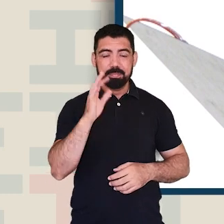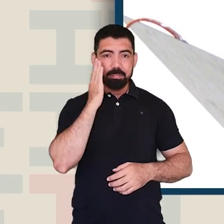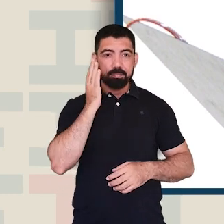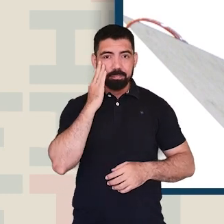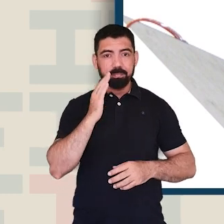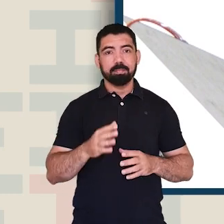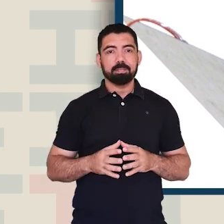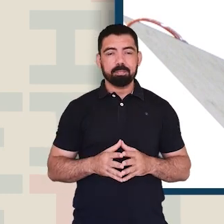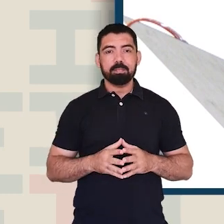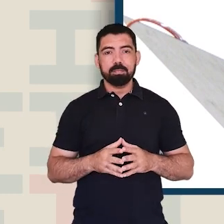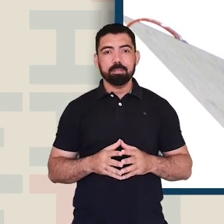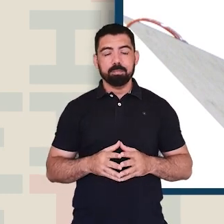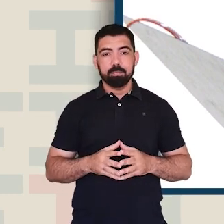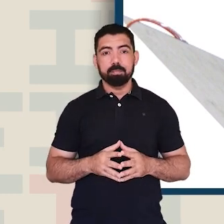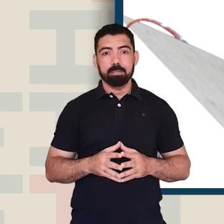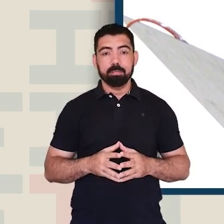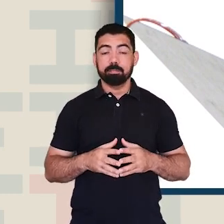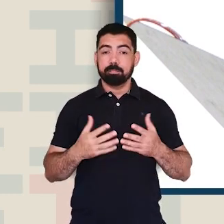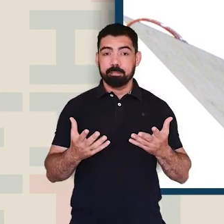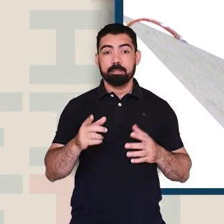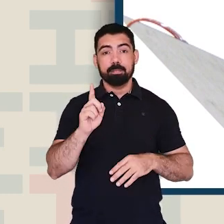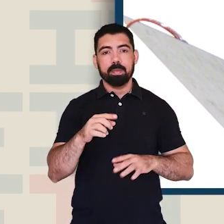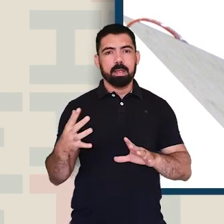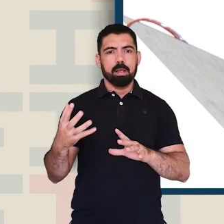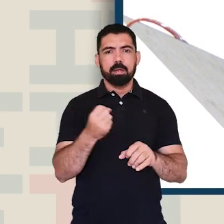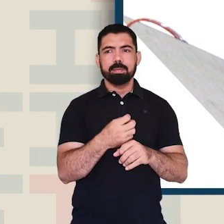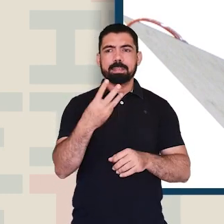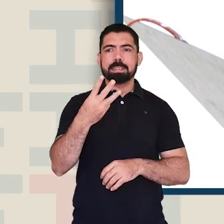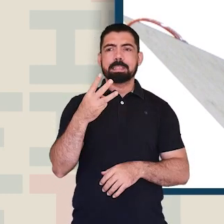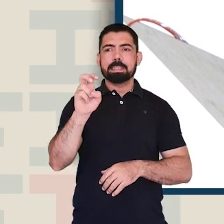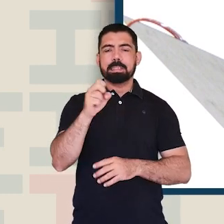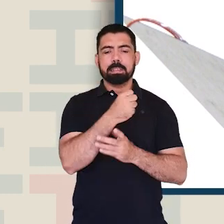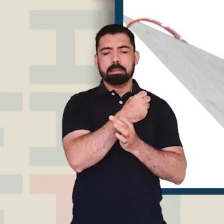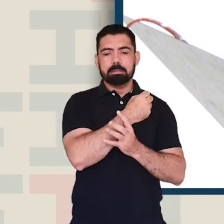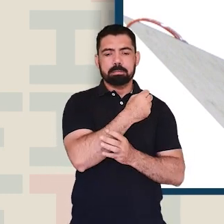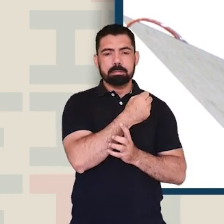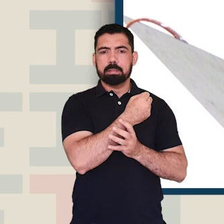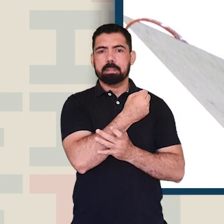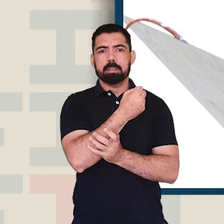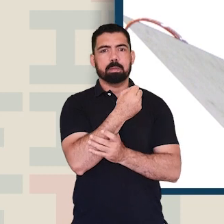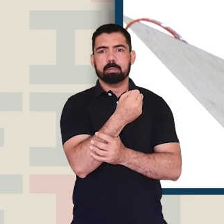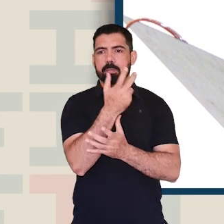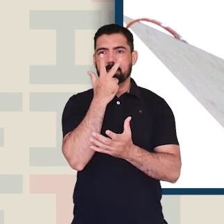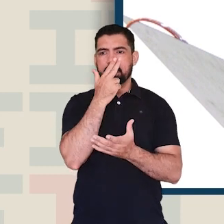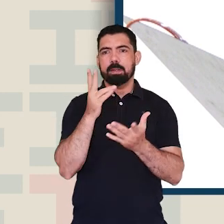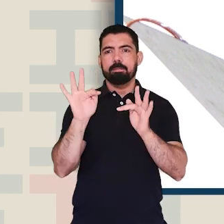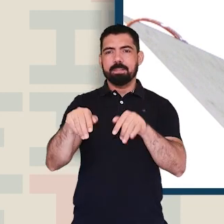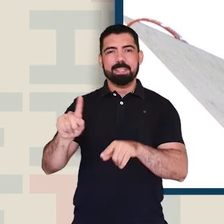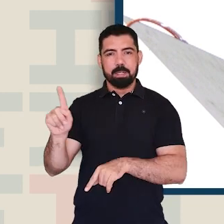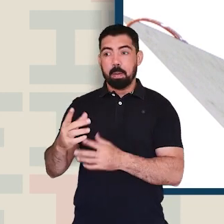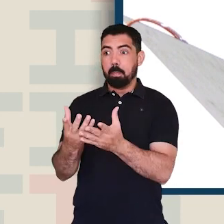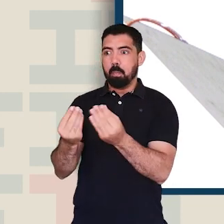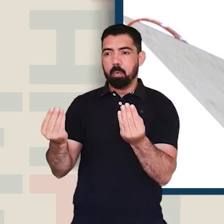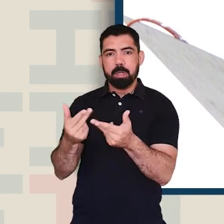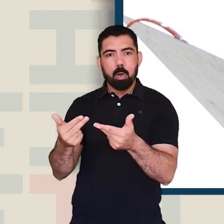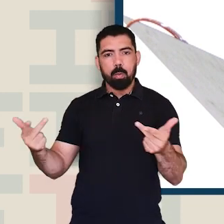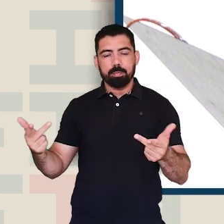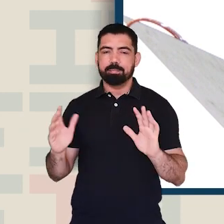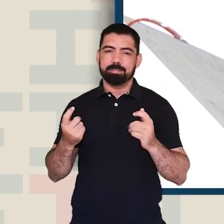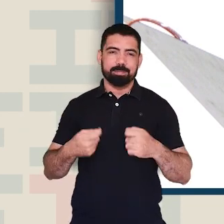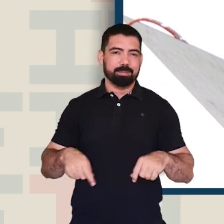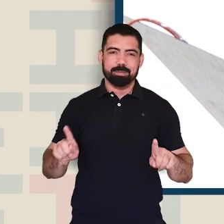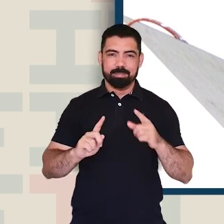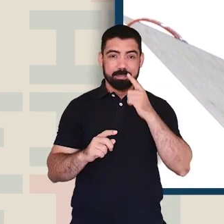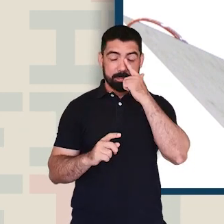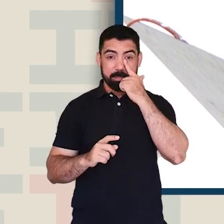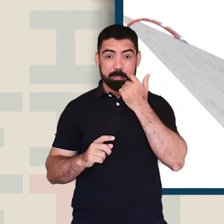né? Então, são 7, são 35 digitações, imagina aí. É um mundo que não se acaba, né? Finito. Certo? Então, você